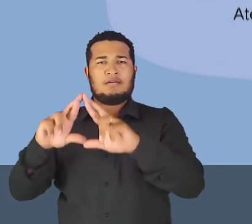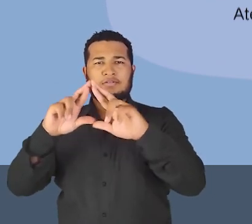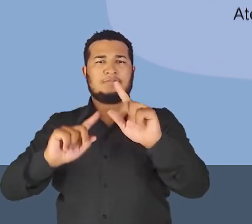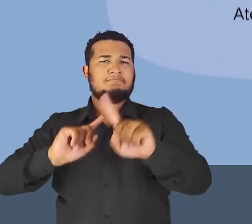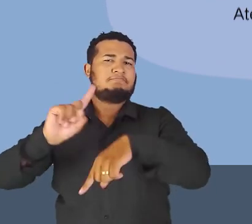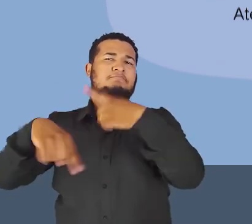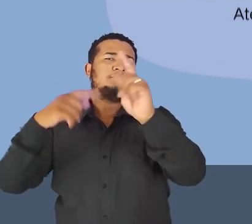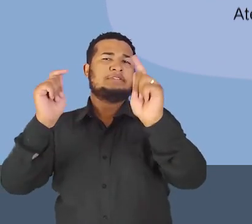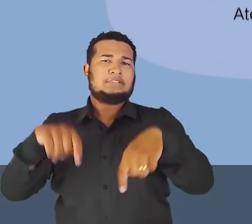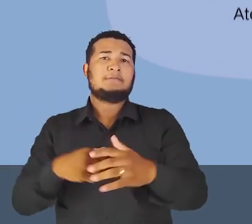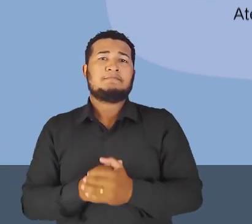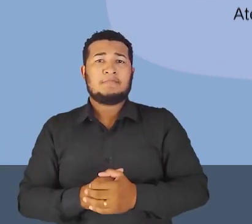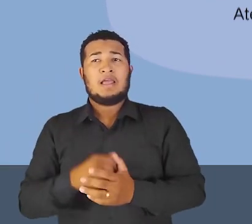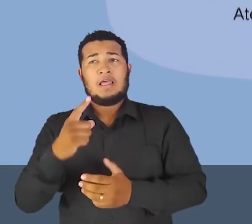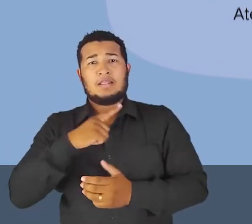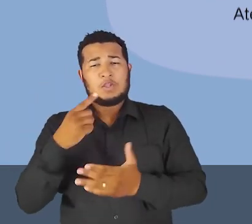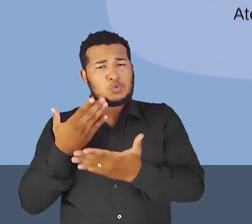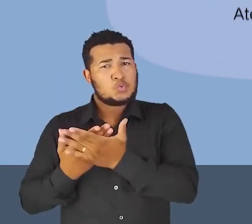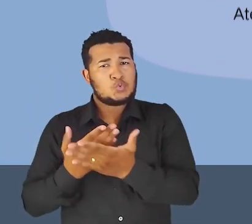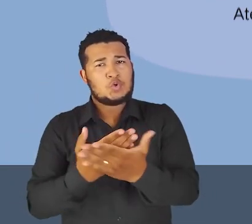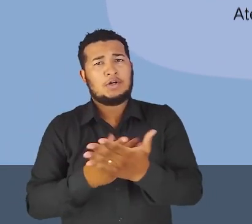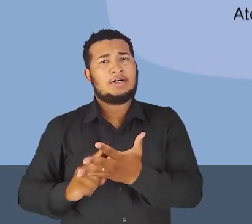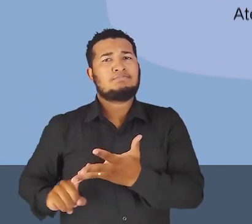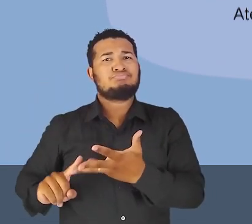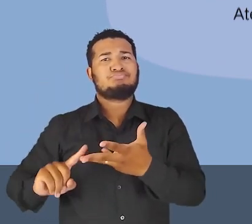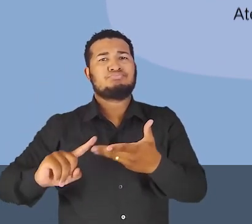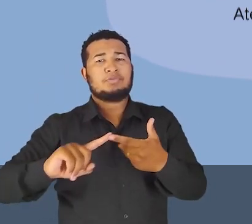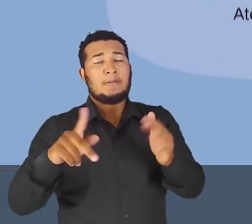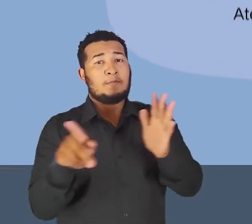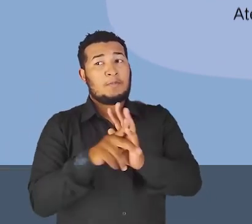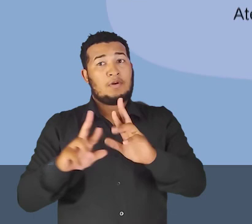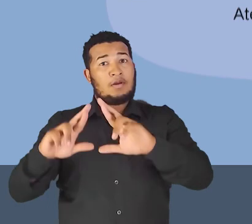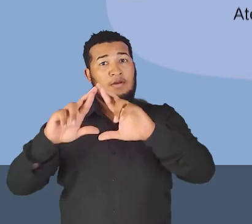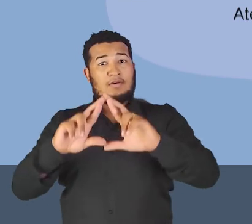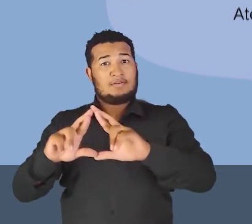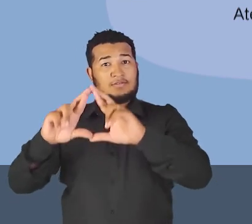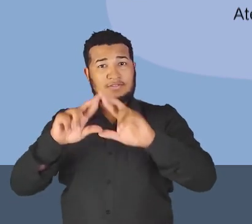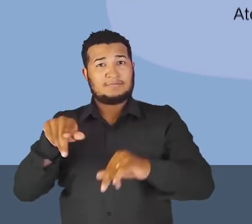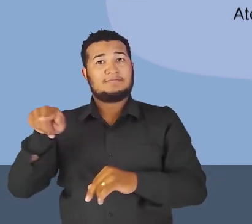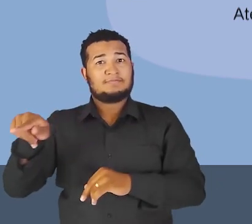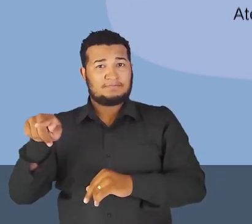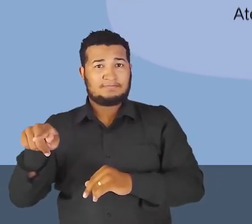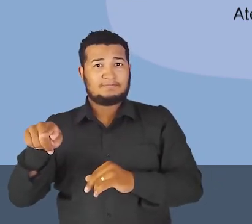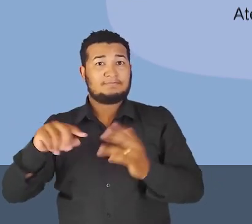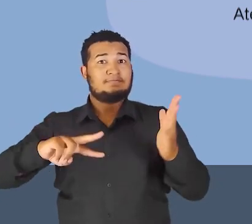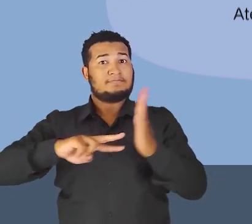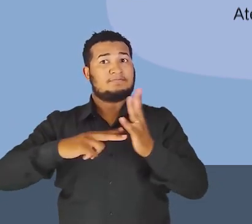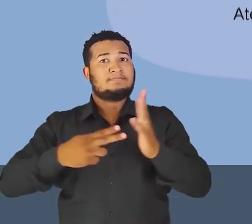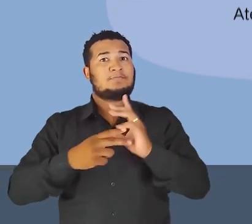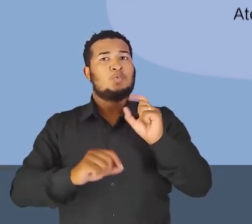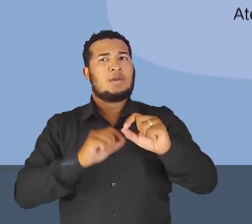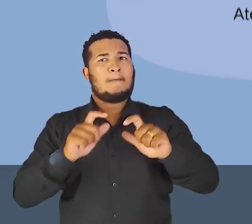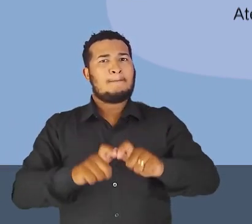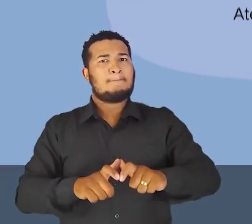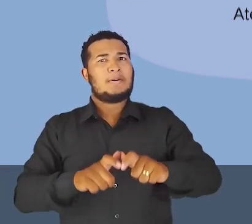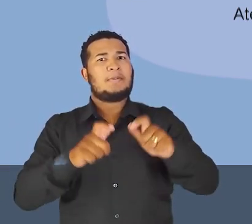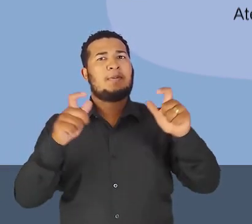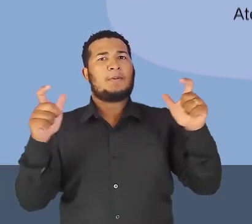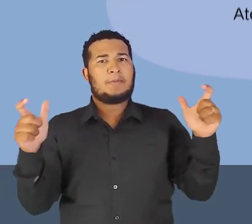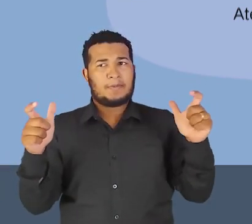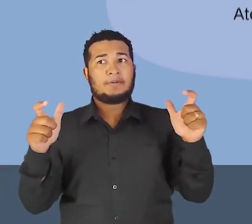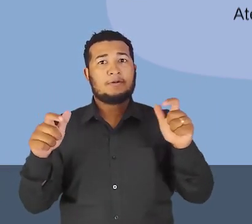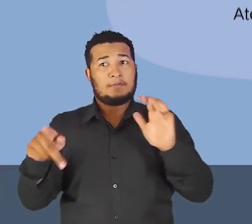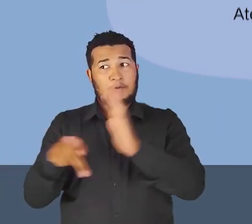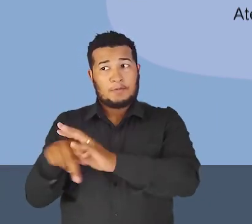depois, porque já existem vários estudos, né, da reciclagem dessas pilhas e sabe-se que a grande parte dos materiais,